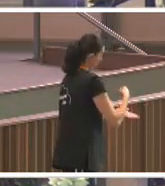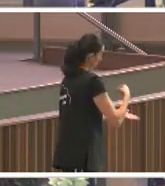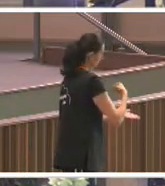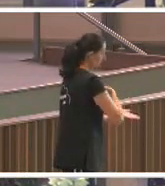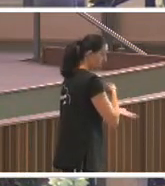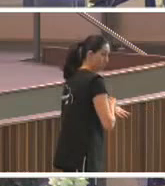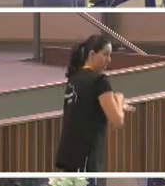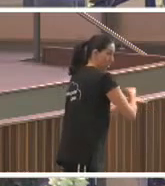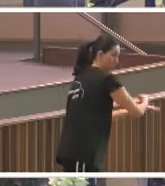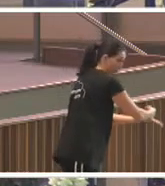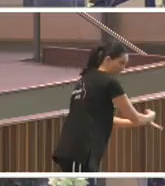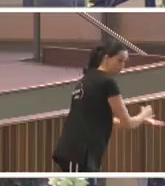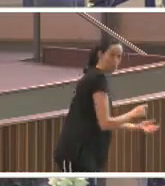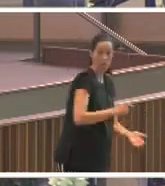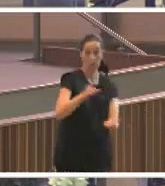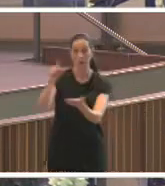saudável.